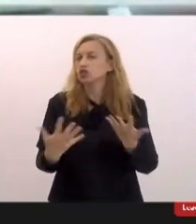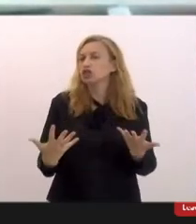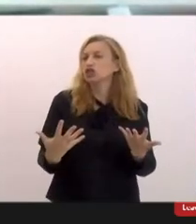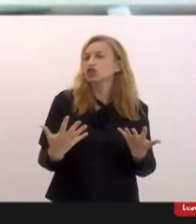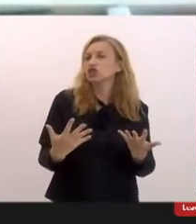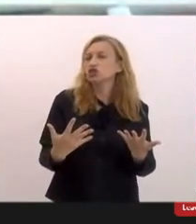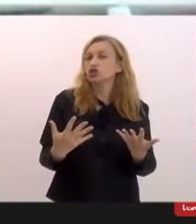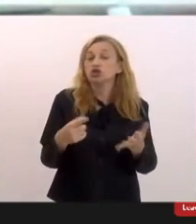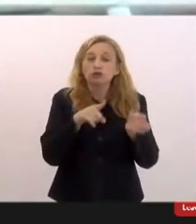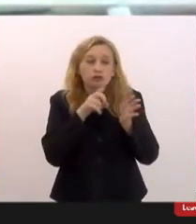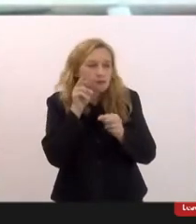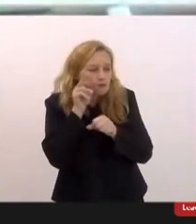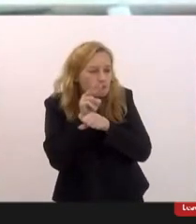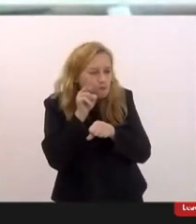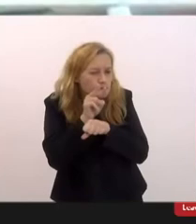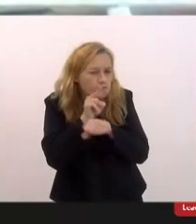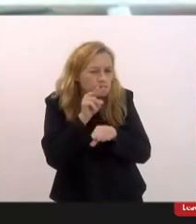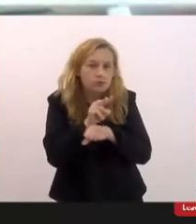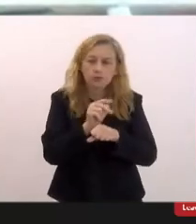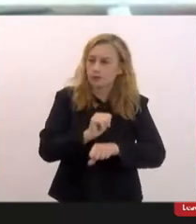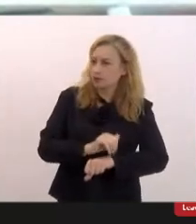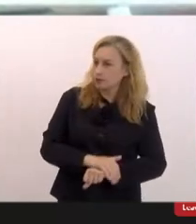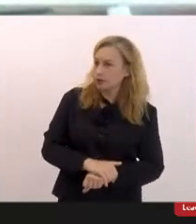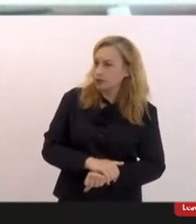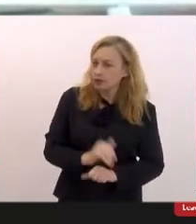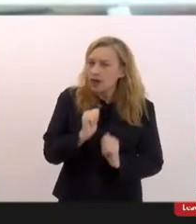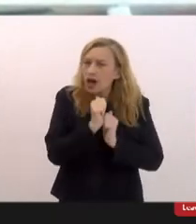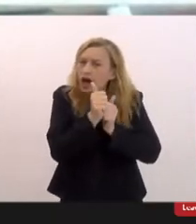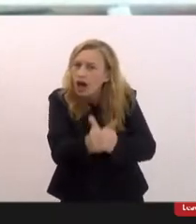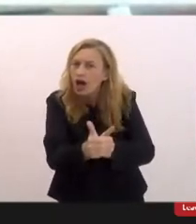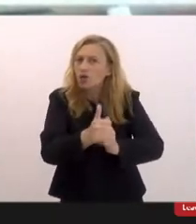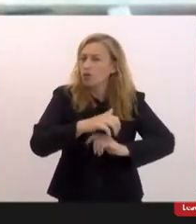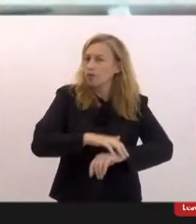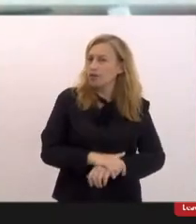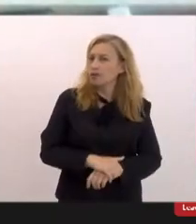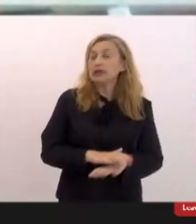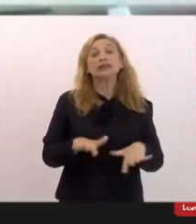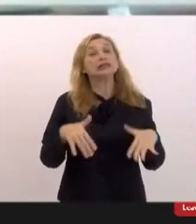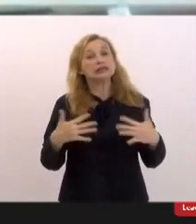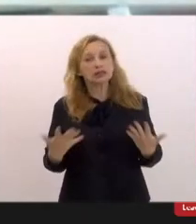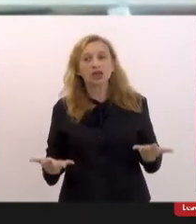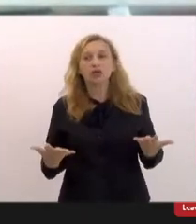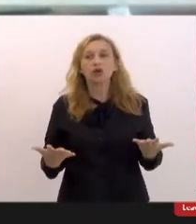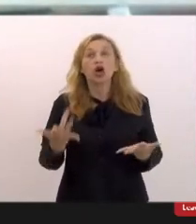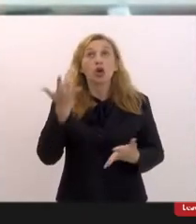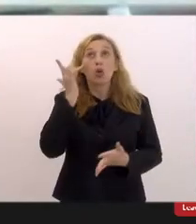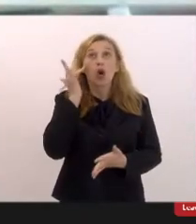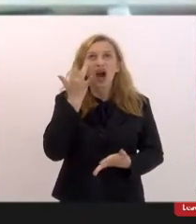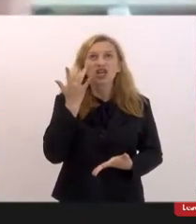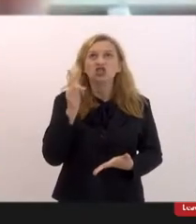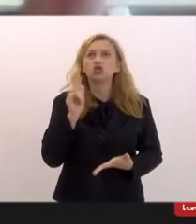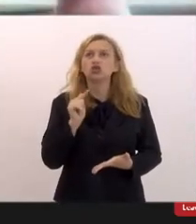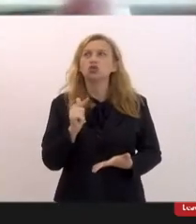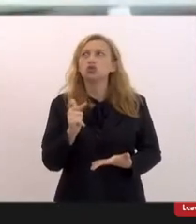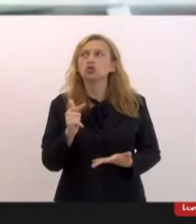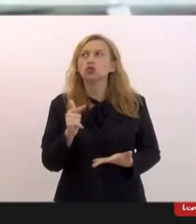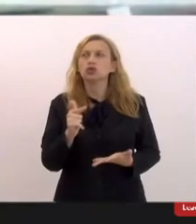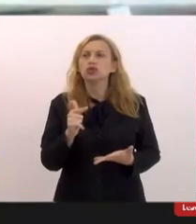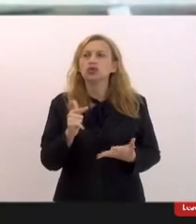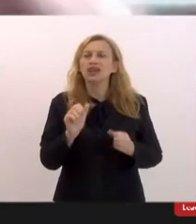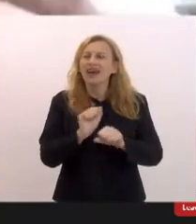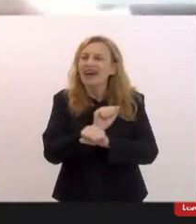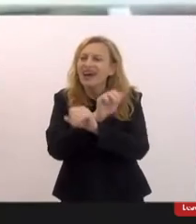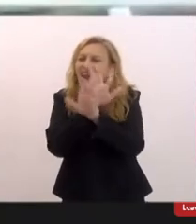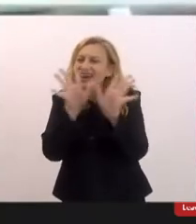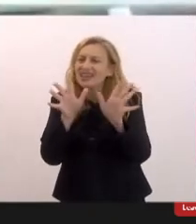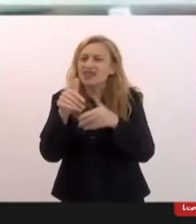de vigilância, de acompanhamento. Então, eu acho que essa maior